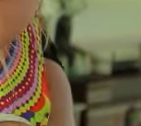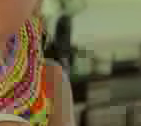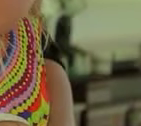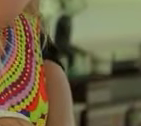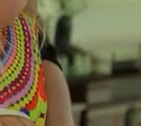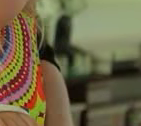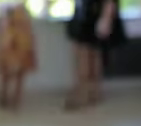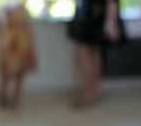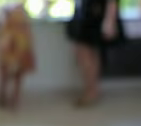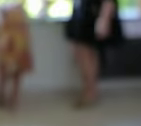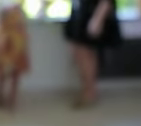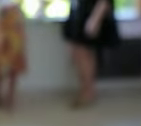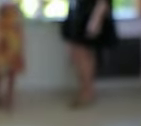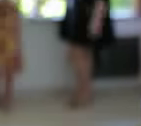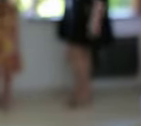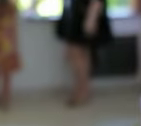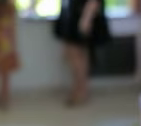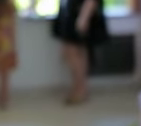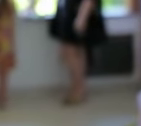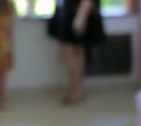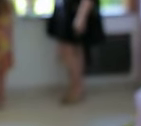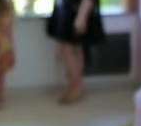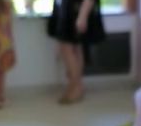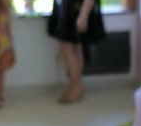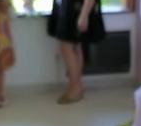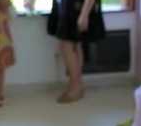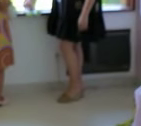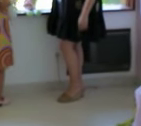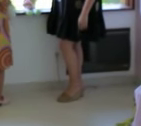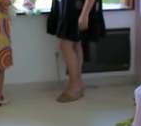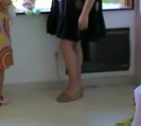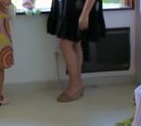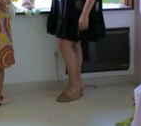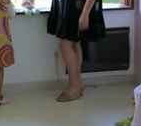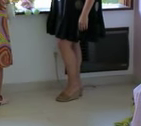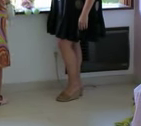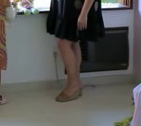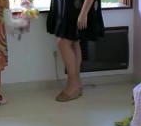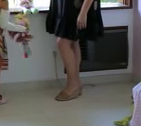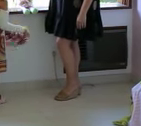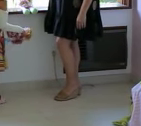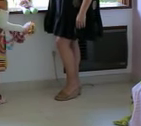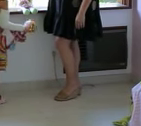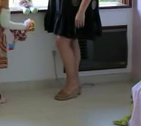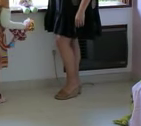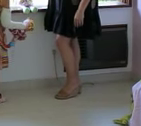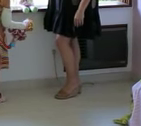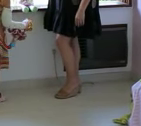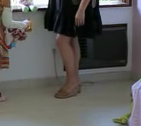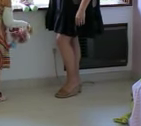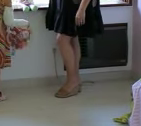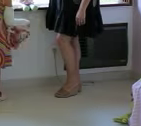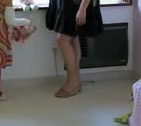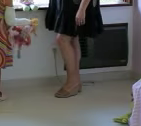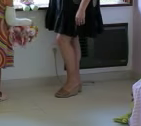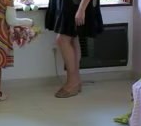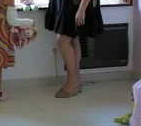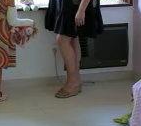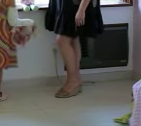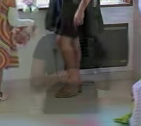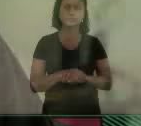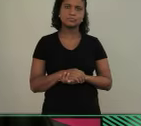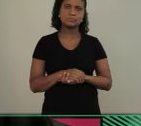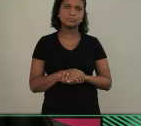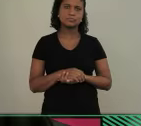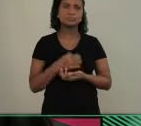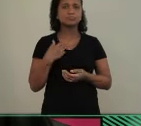mãe é bonita. Na porta do quarto, uma placa de alumínio escrito Argentina Manuela. Próximo à janela, mãe e filha conversam cada uma com uma boneca